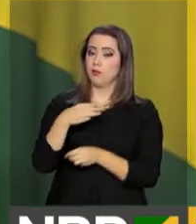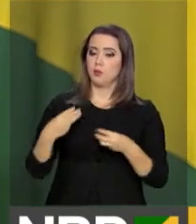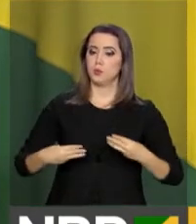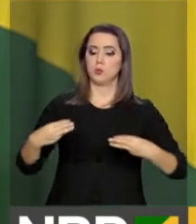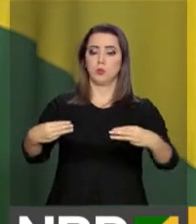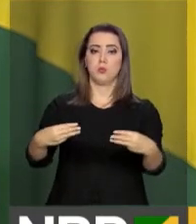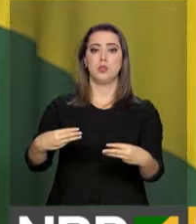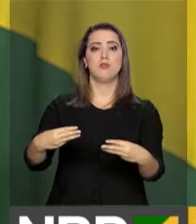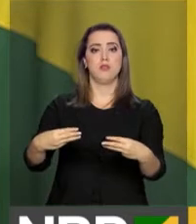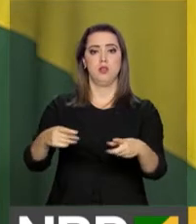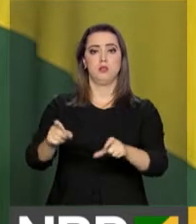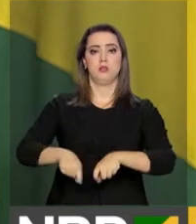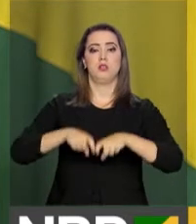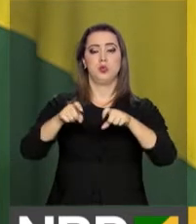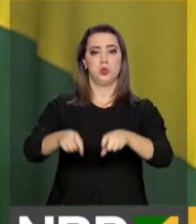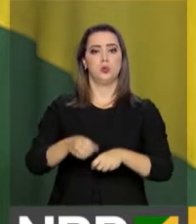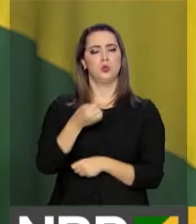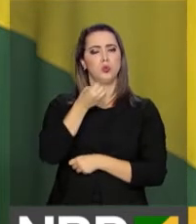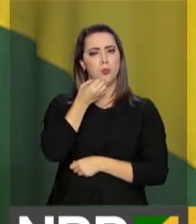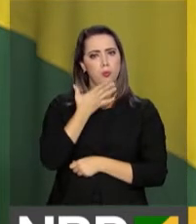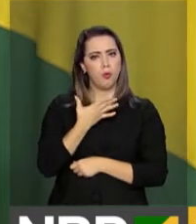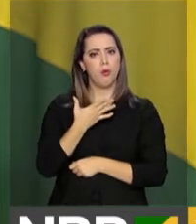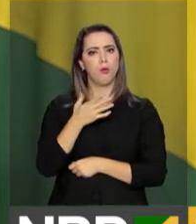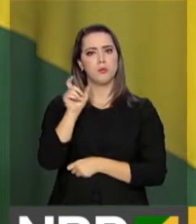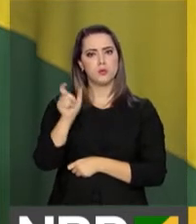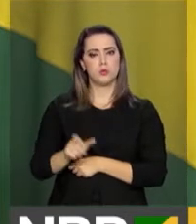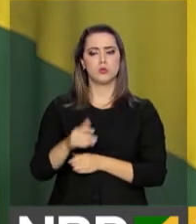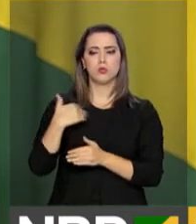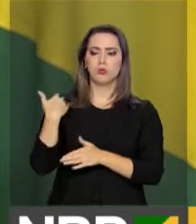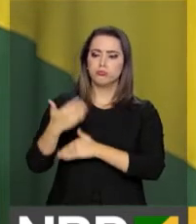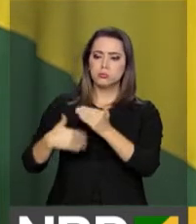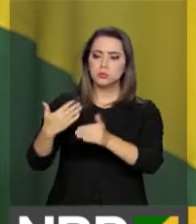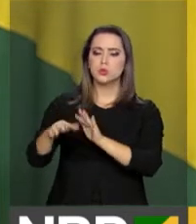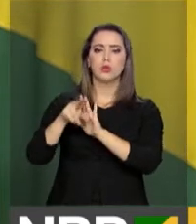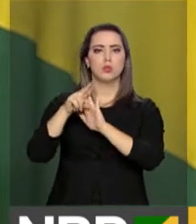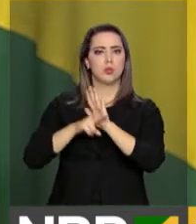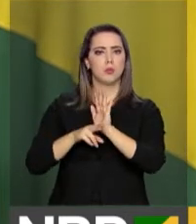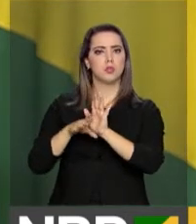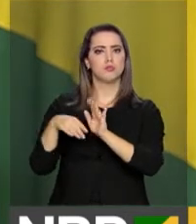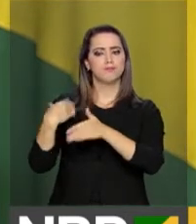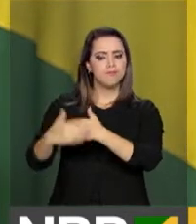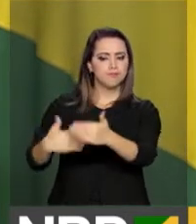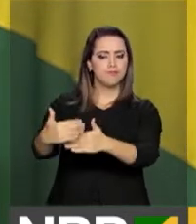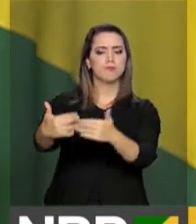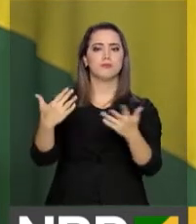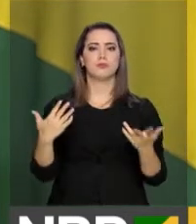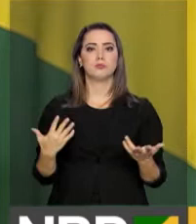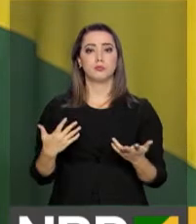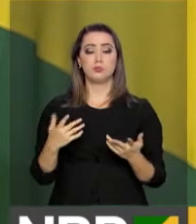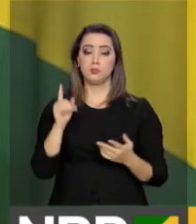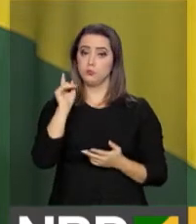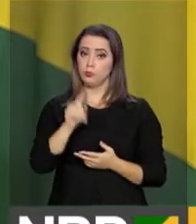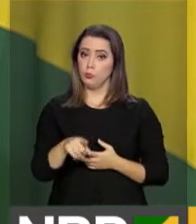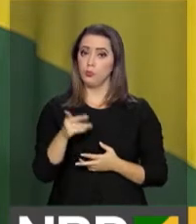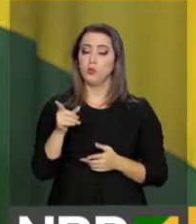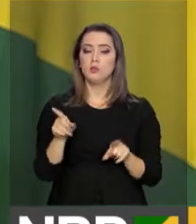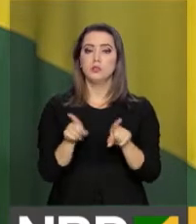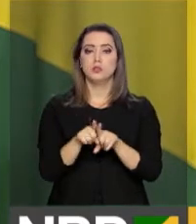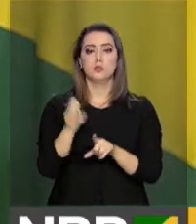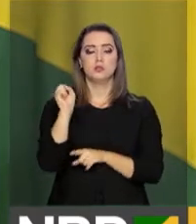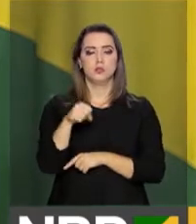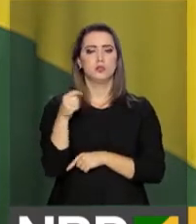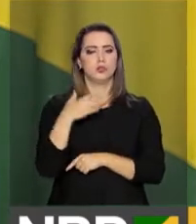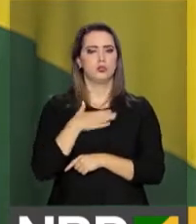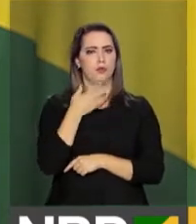que leva adiante essas essas posições e claro já pelo que eu